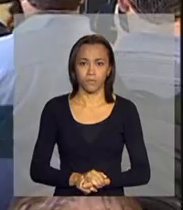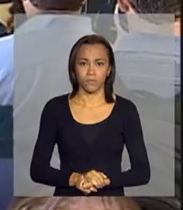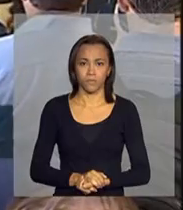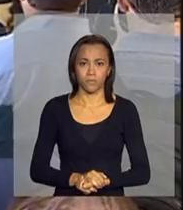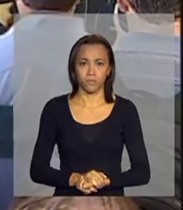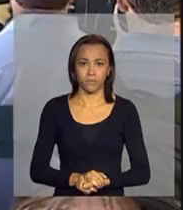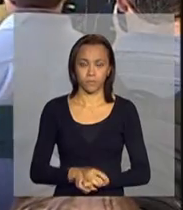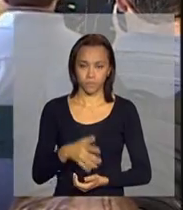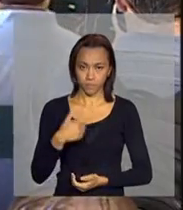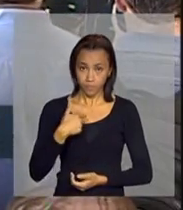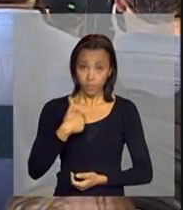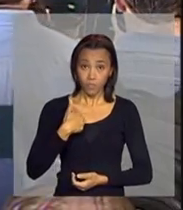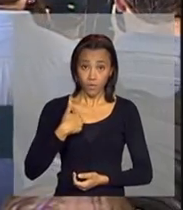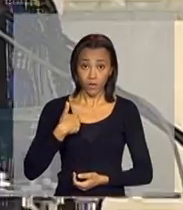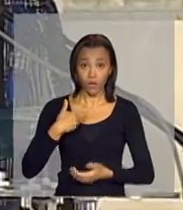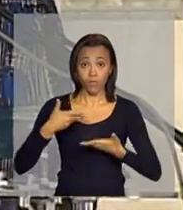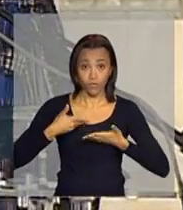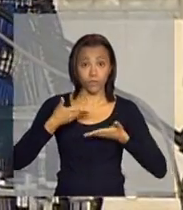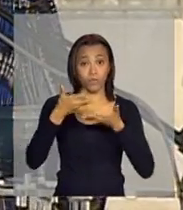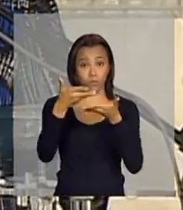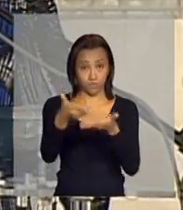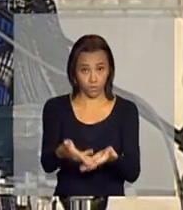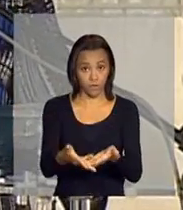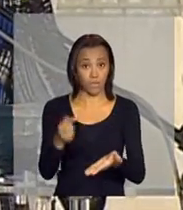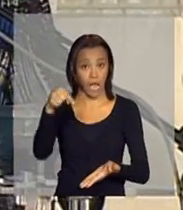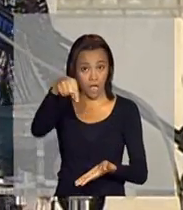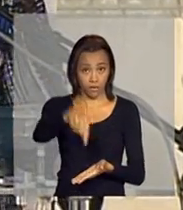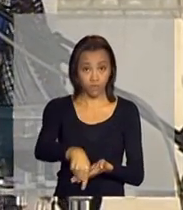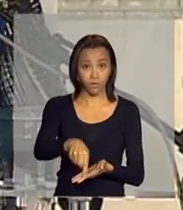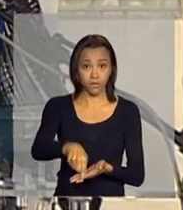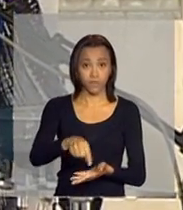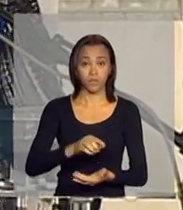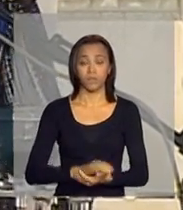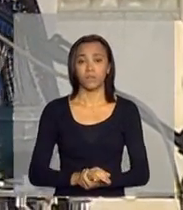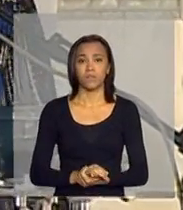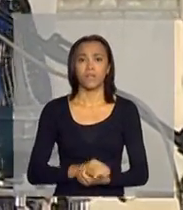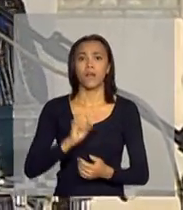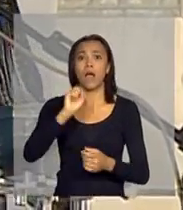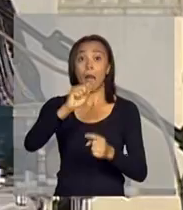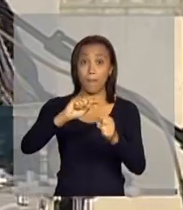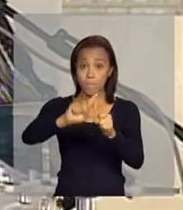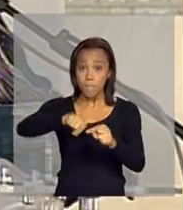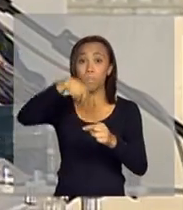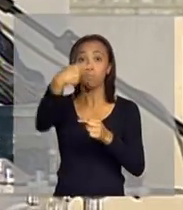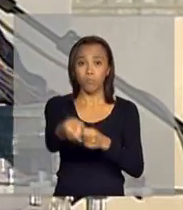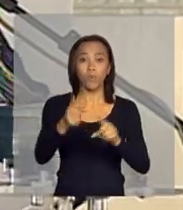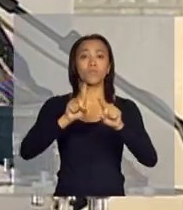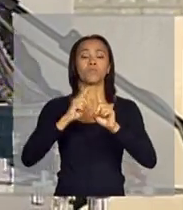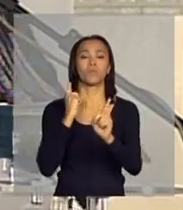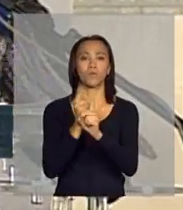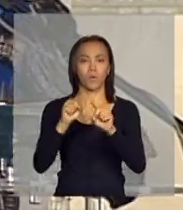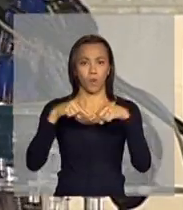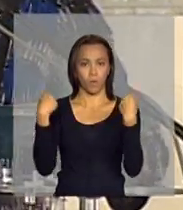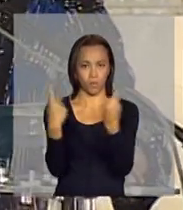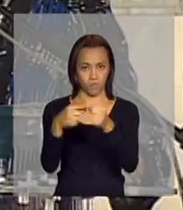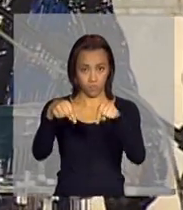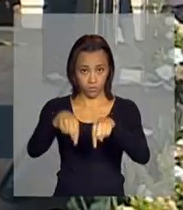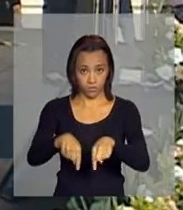Eu fui convidada a comparecer à próxima edição e eu